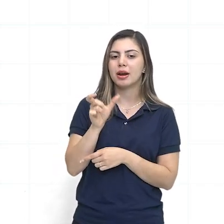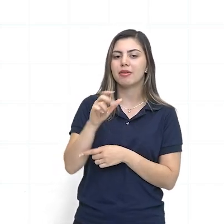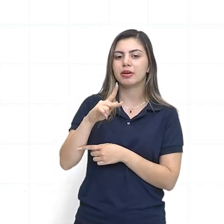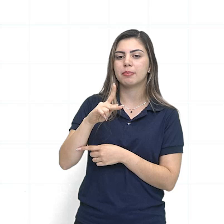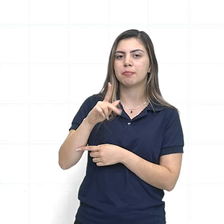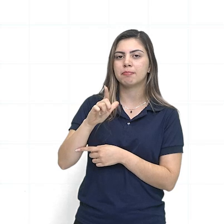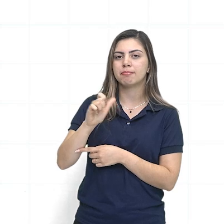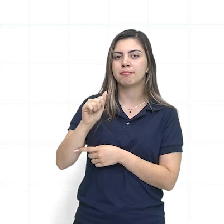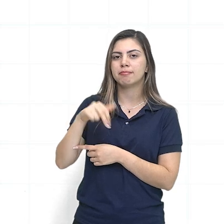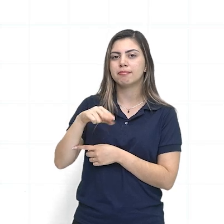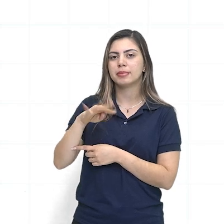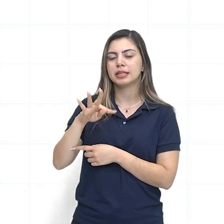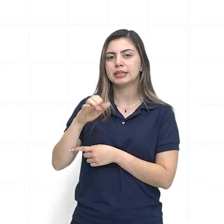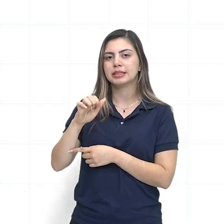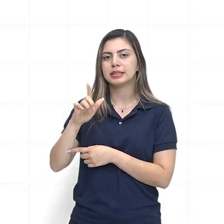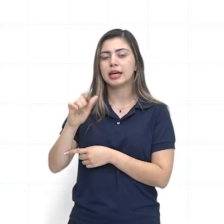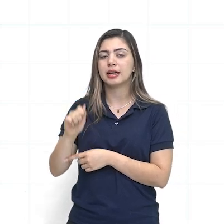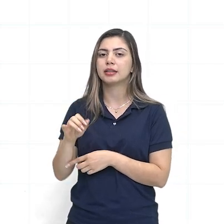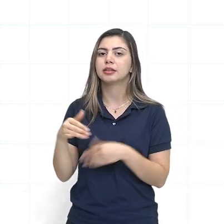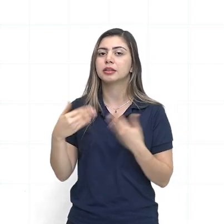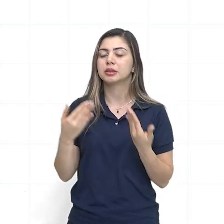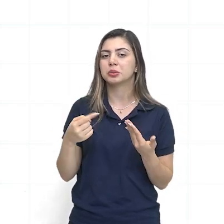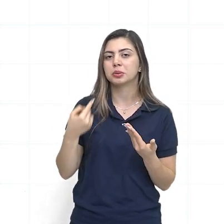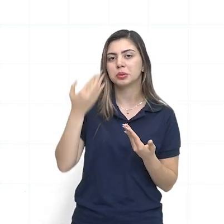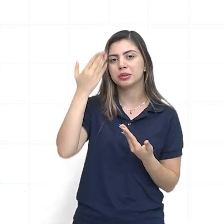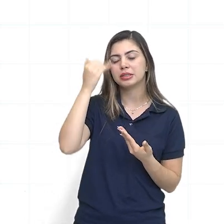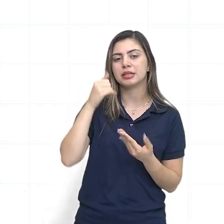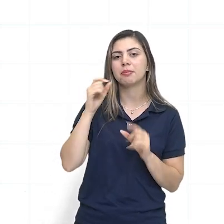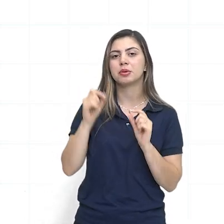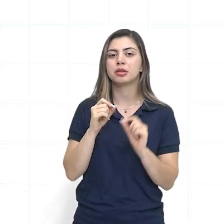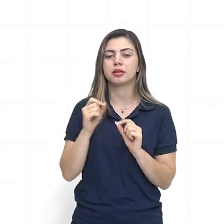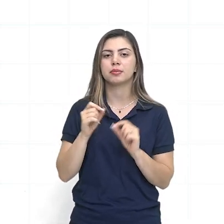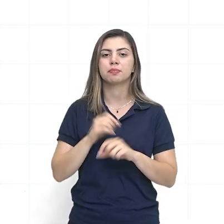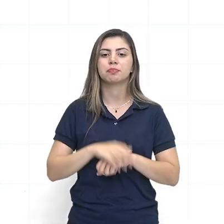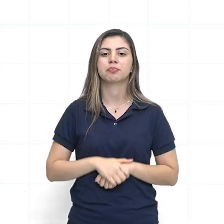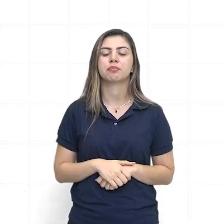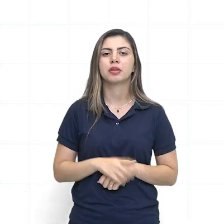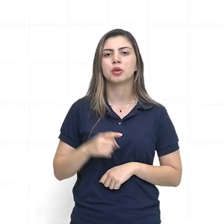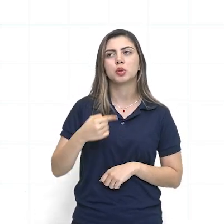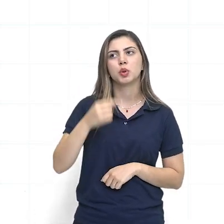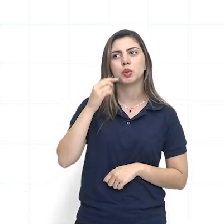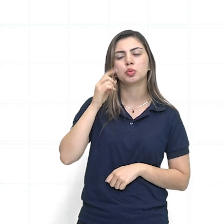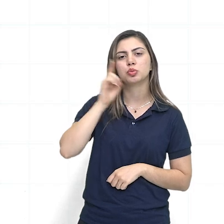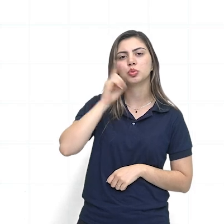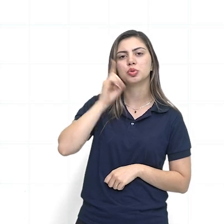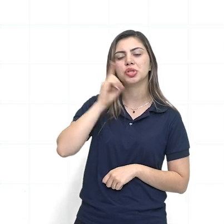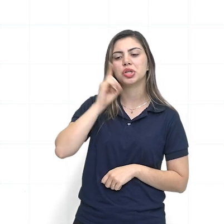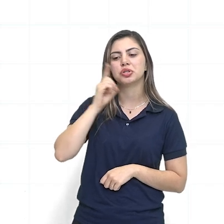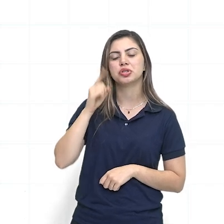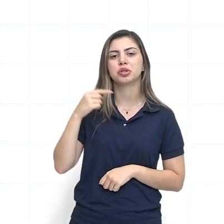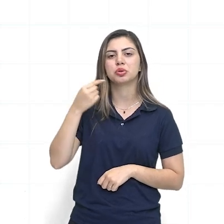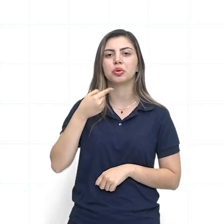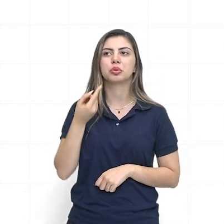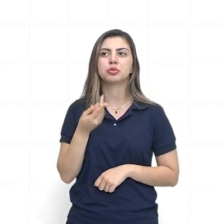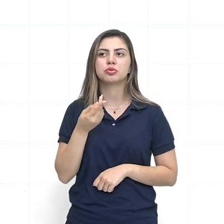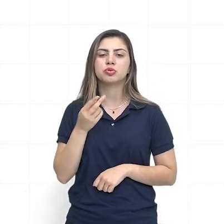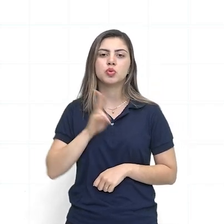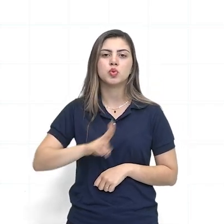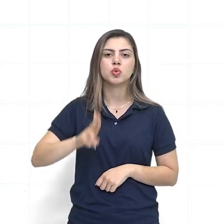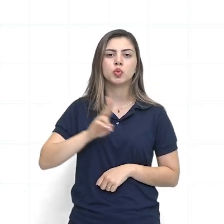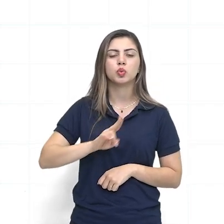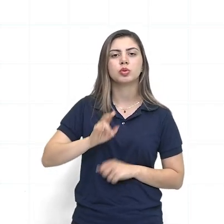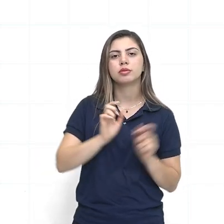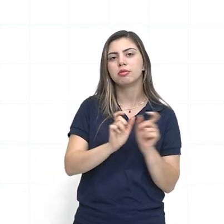plantada, geralmente numa linguagem comum, corriqueira, né? Que a gente